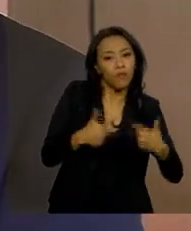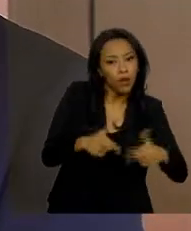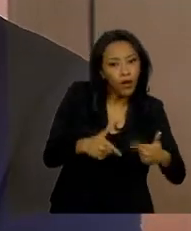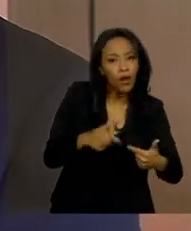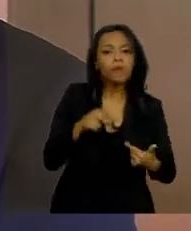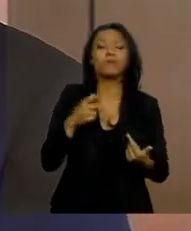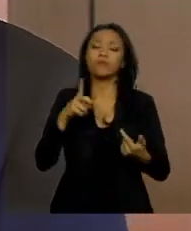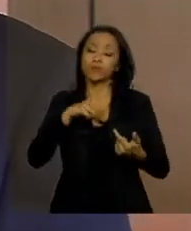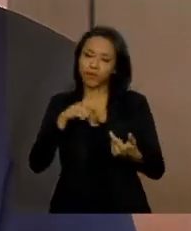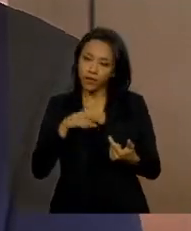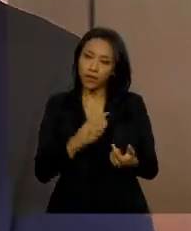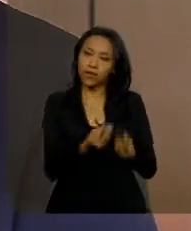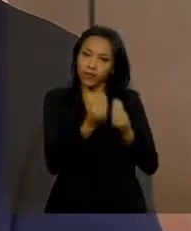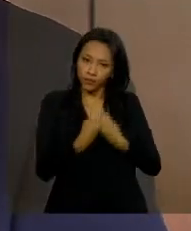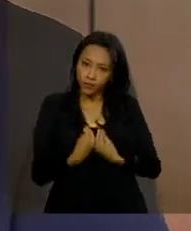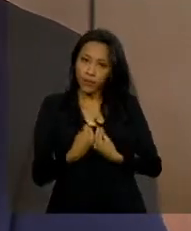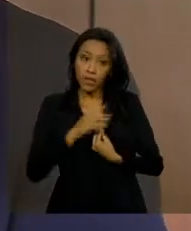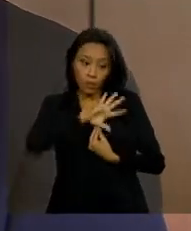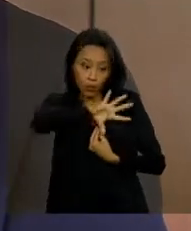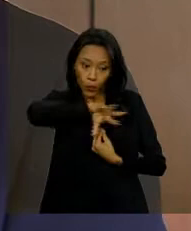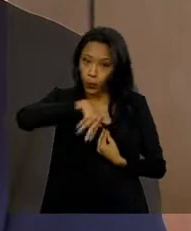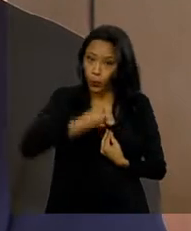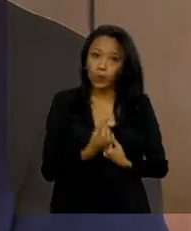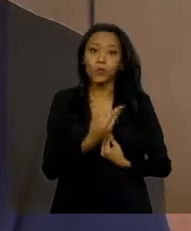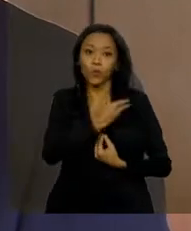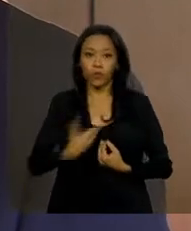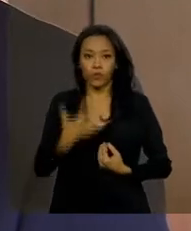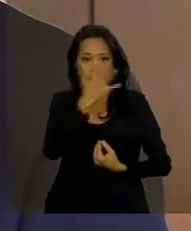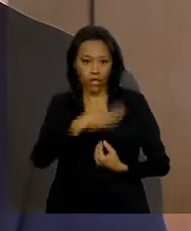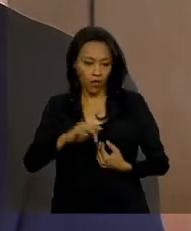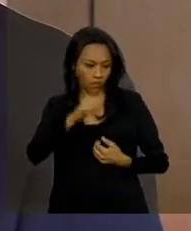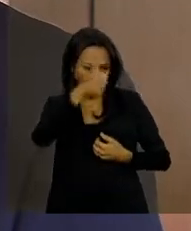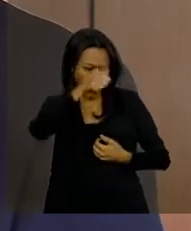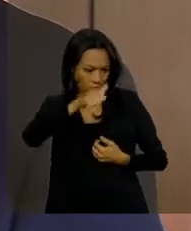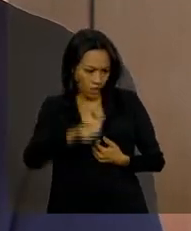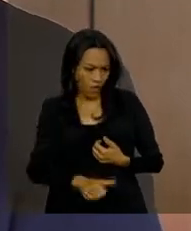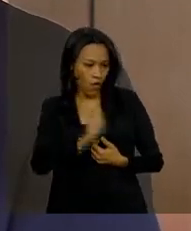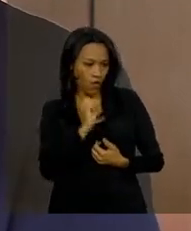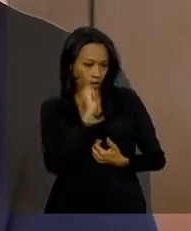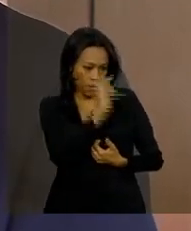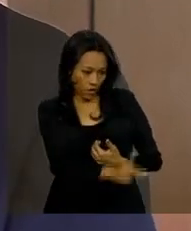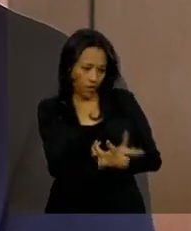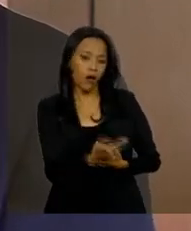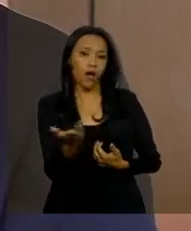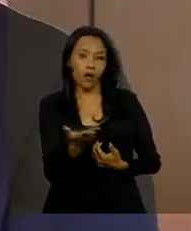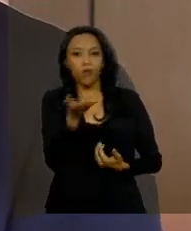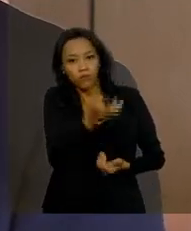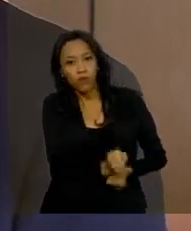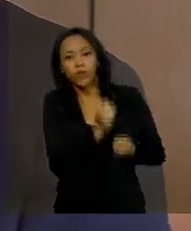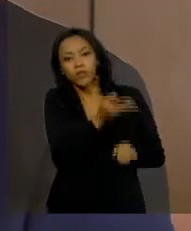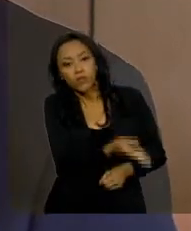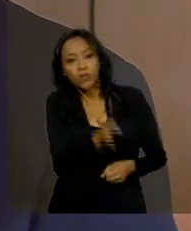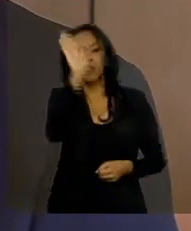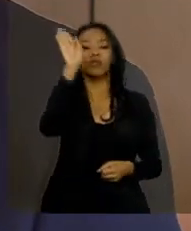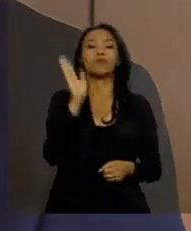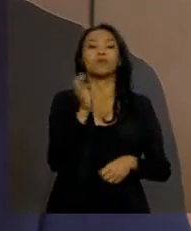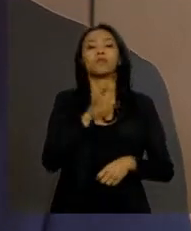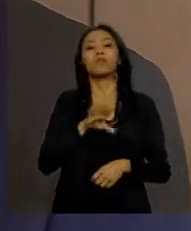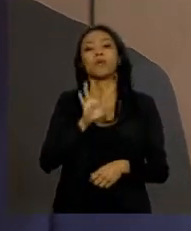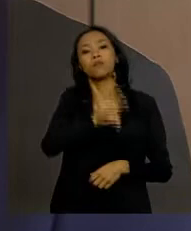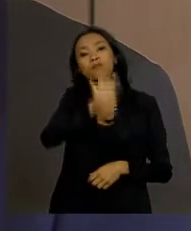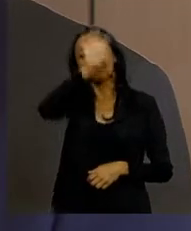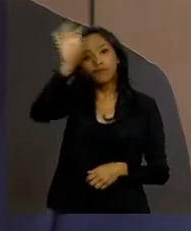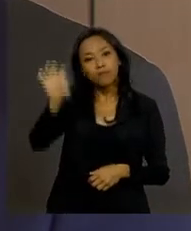passando por esse crivo do governo federal eles poderão ser levados para a cidade onde tenha